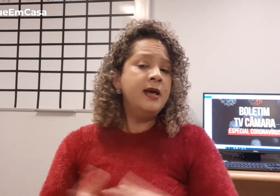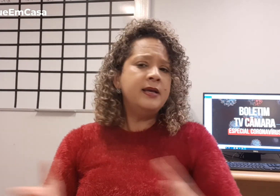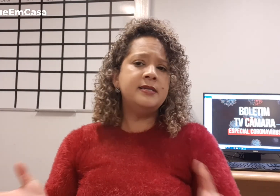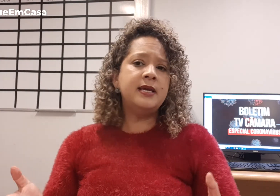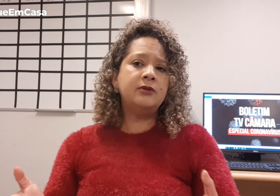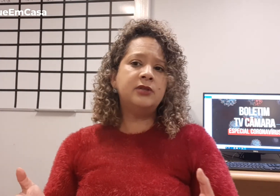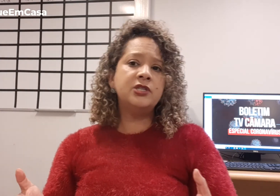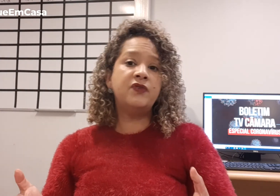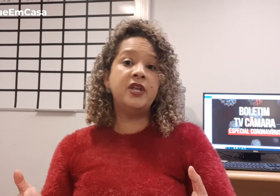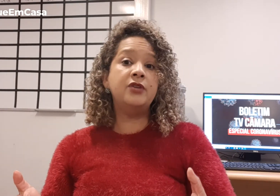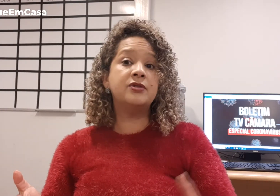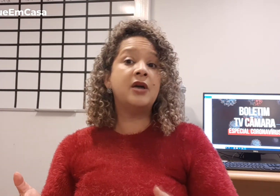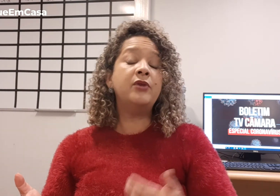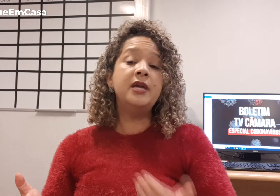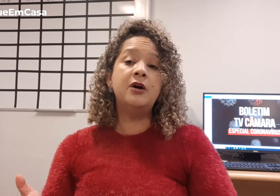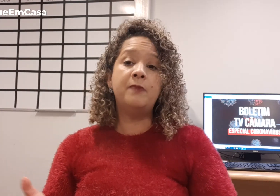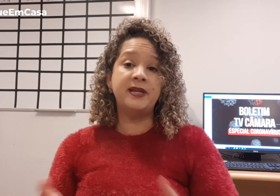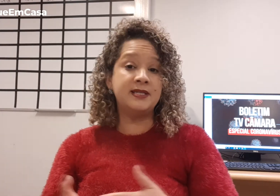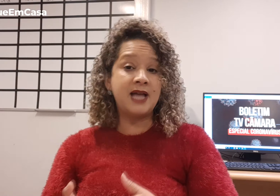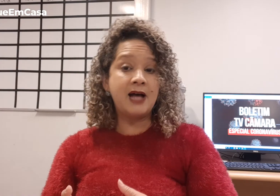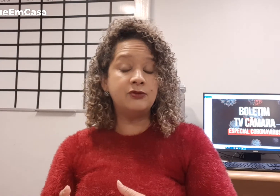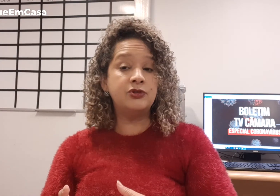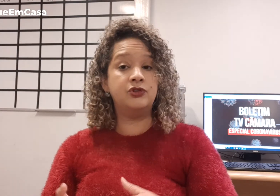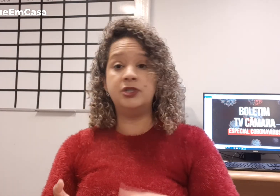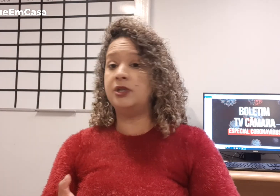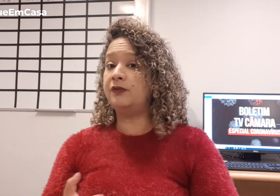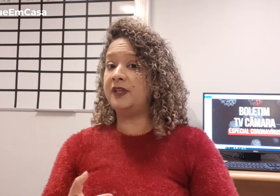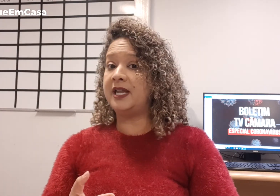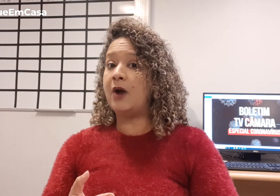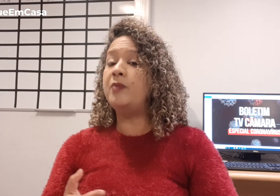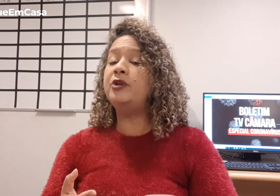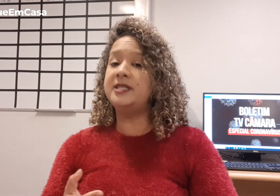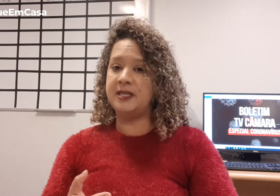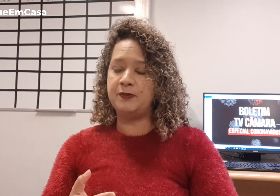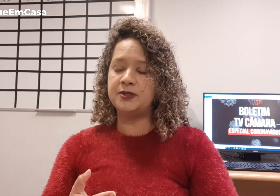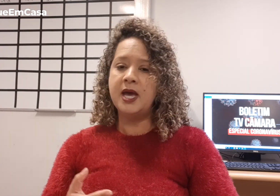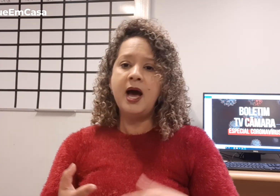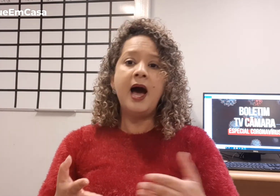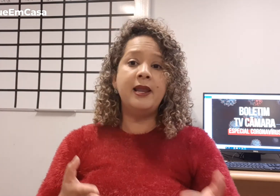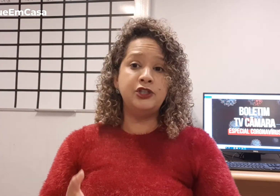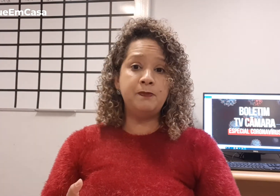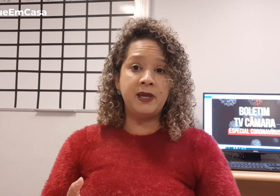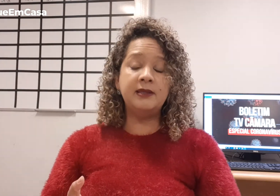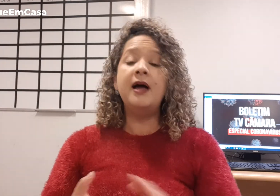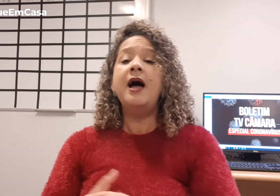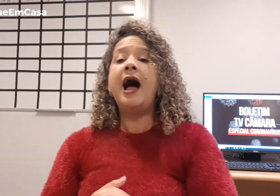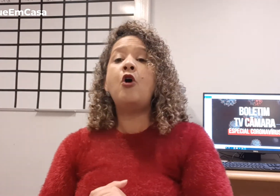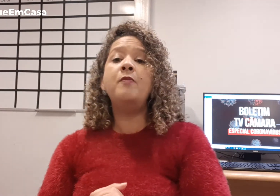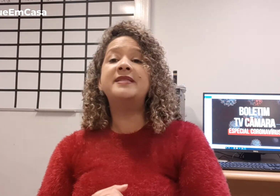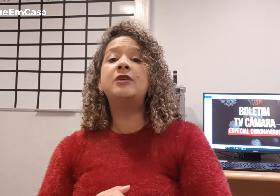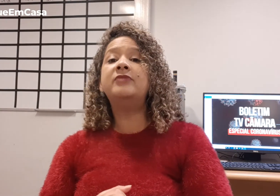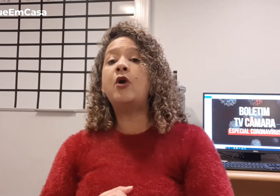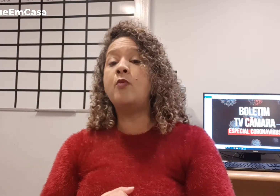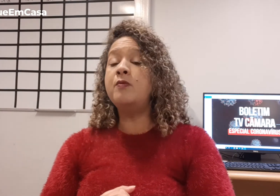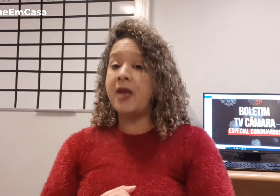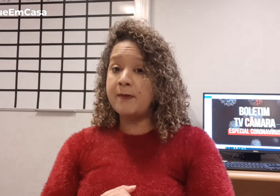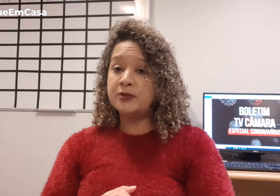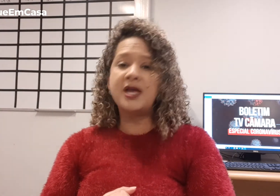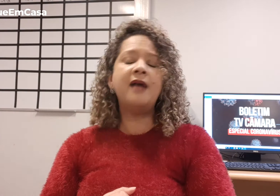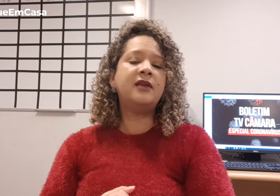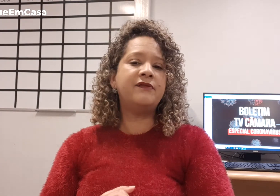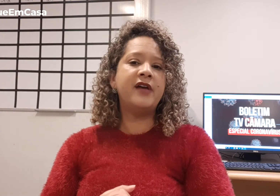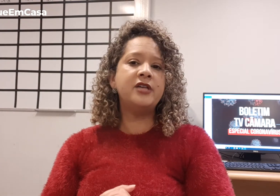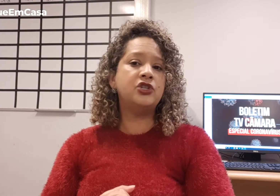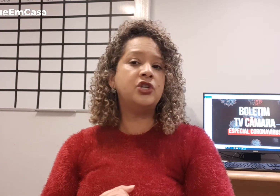área, que serão transferidos da União para estados, Distrito Federal e municípios. Além de PETA, a comissão tem como